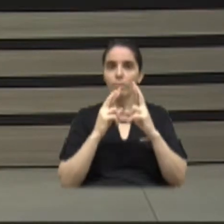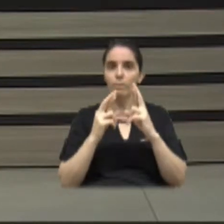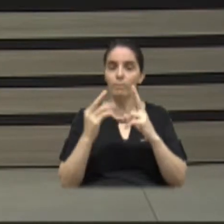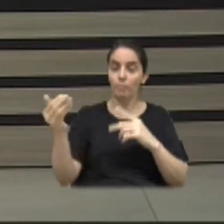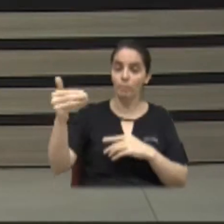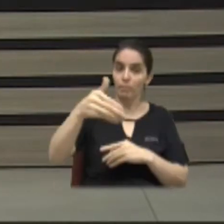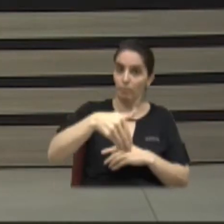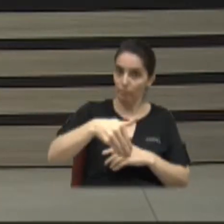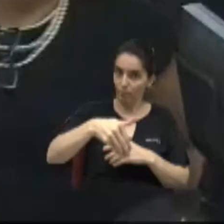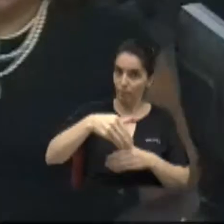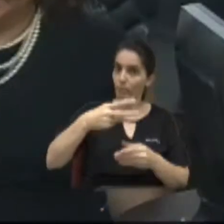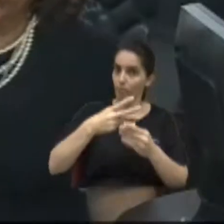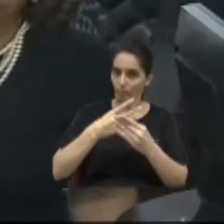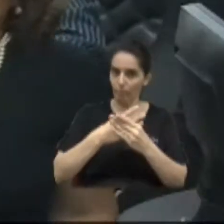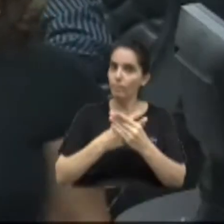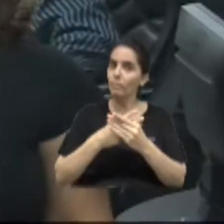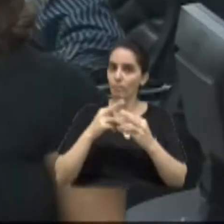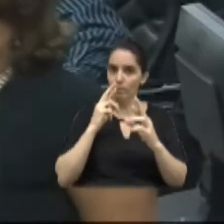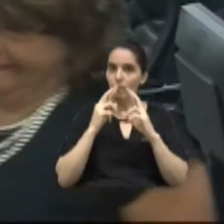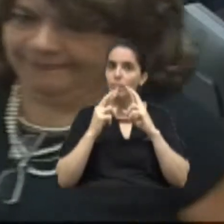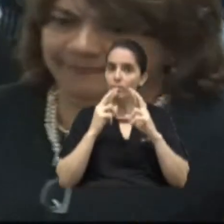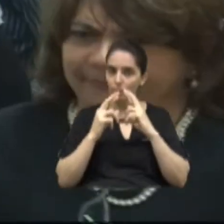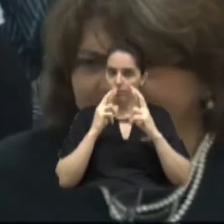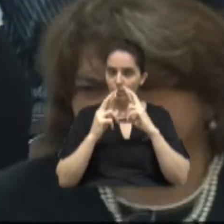essa casa reclamar